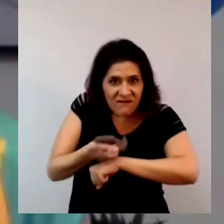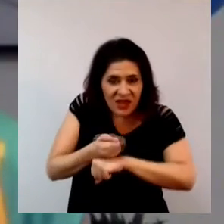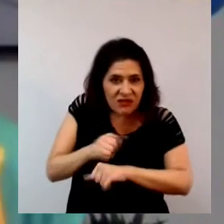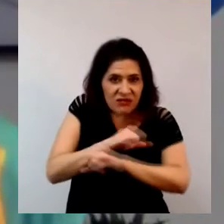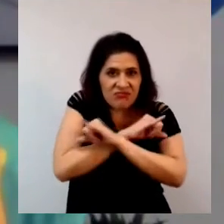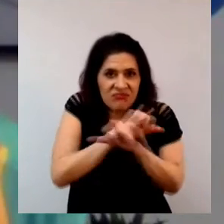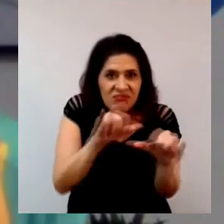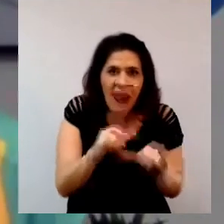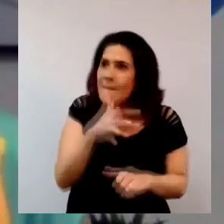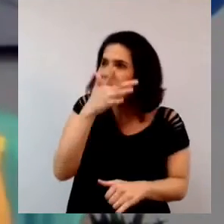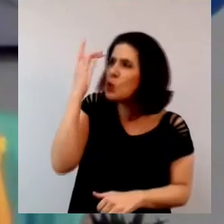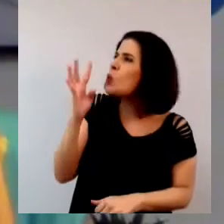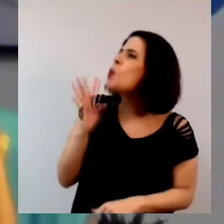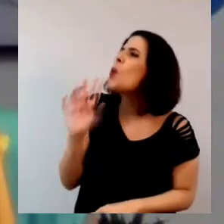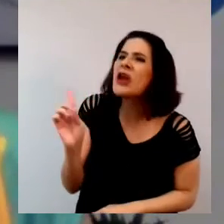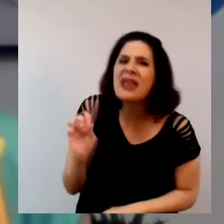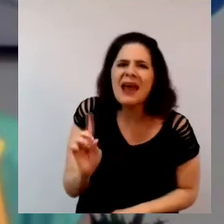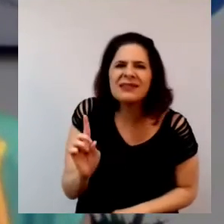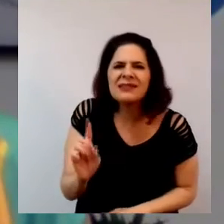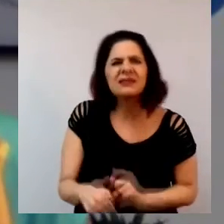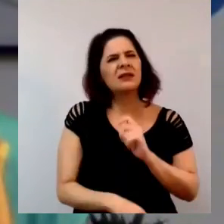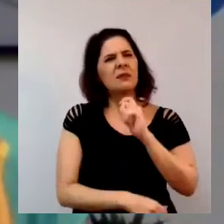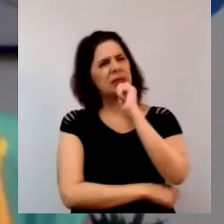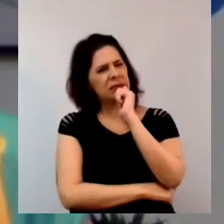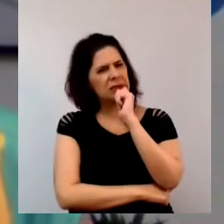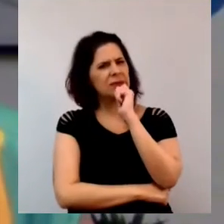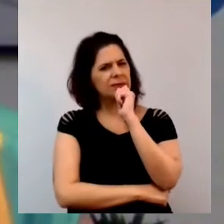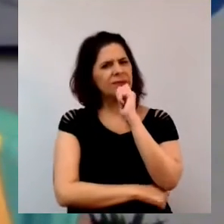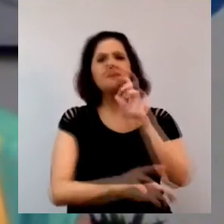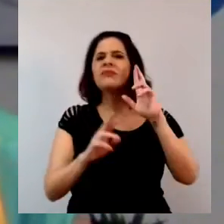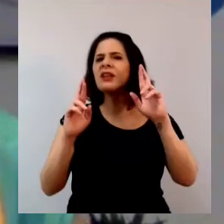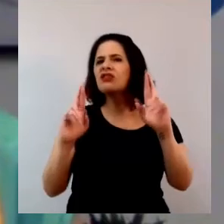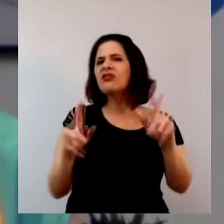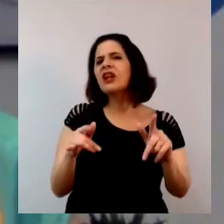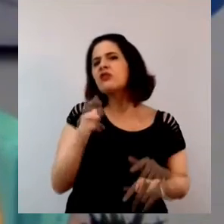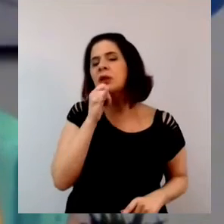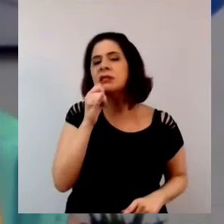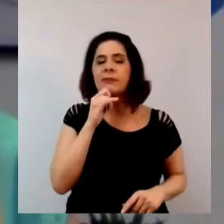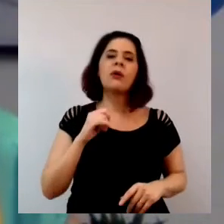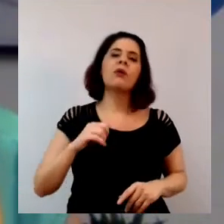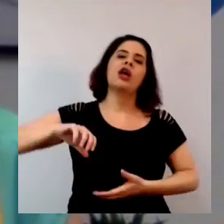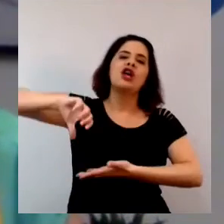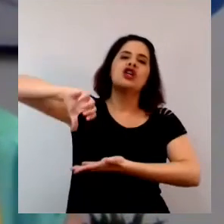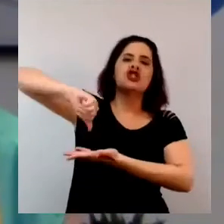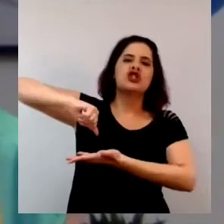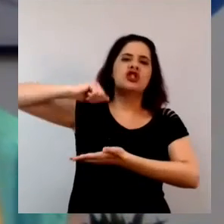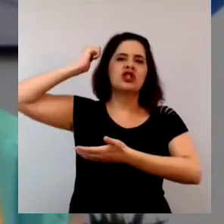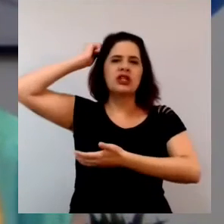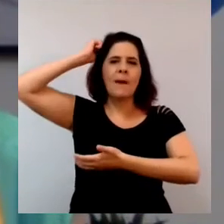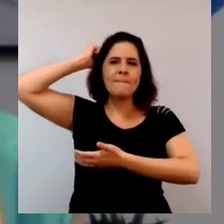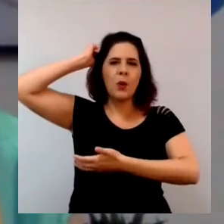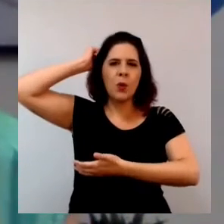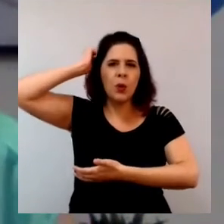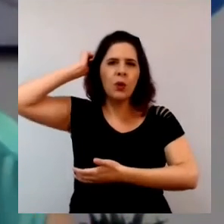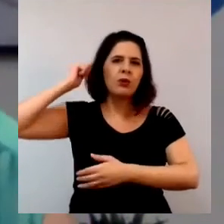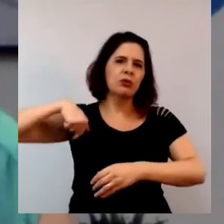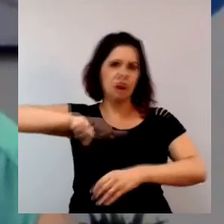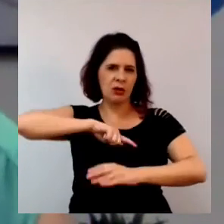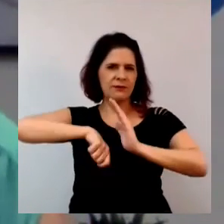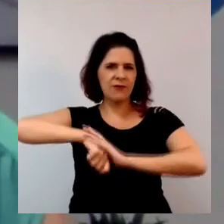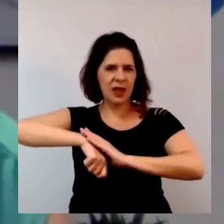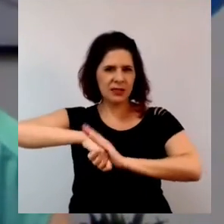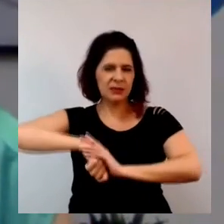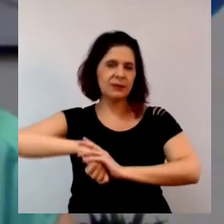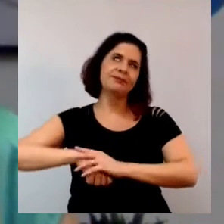tão diferente assim de quando a gente faz uma embalagem de shampoo com, sei lá,